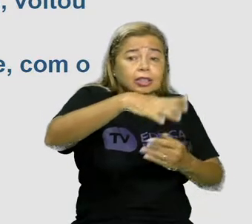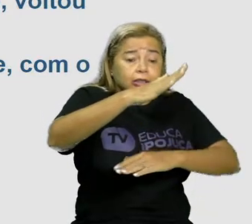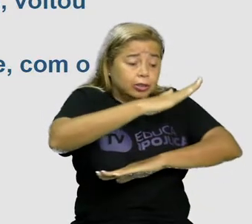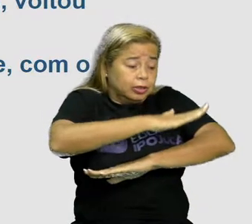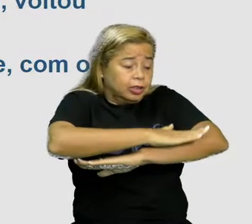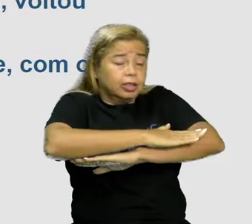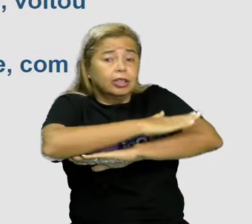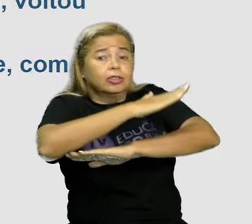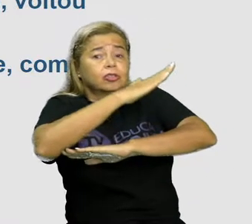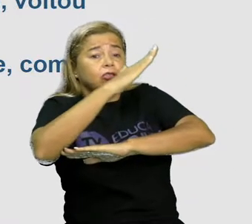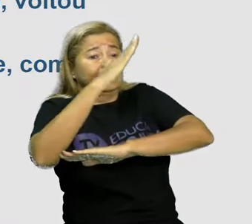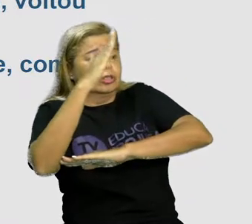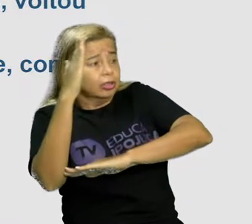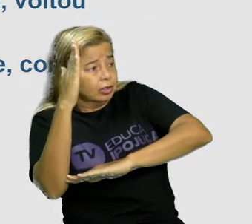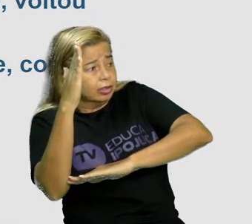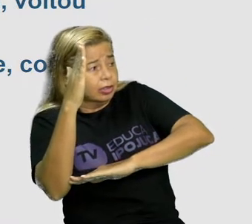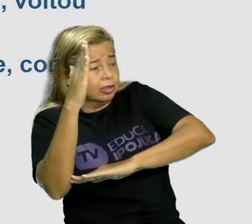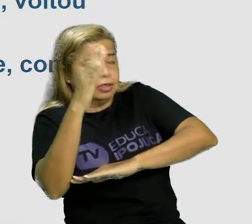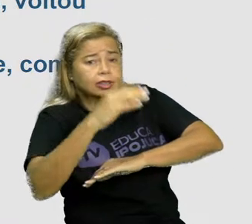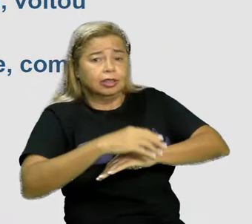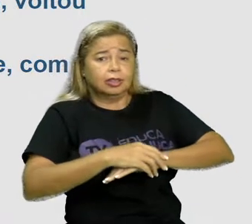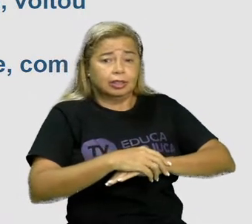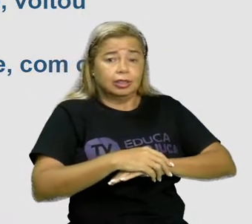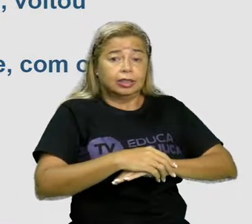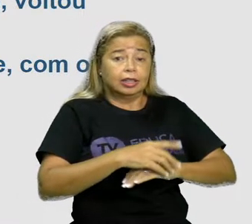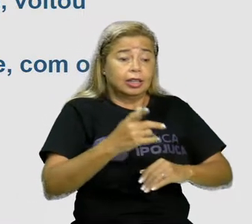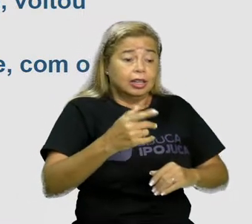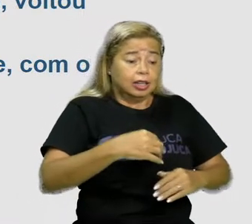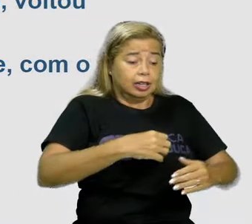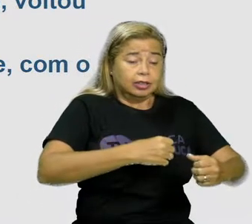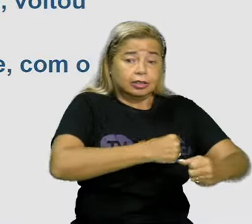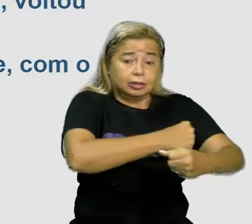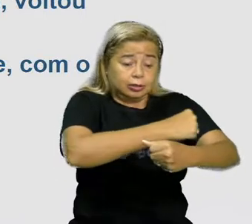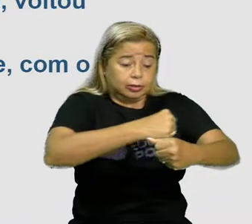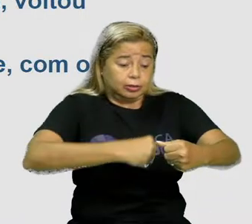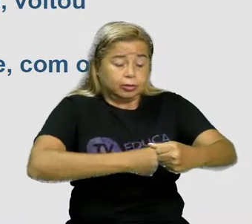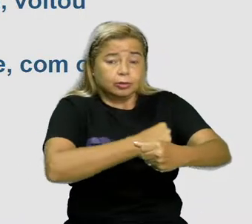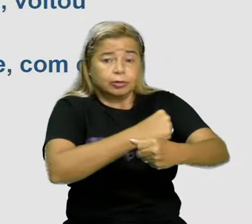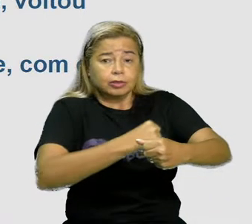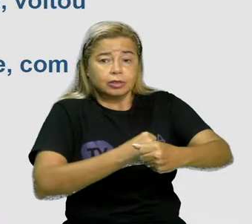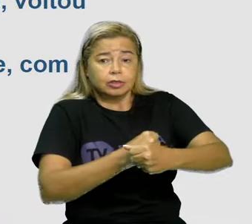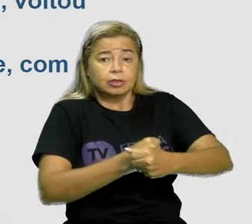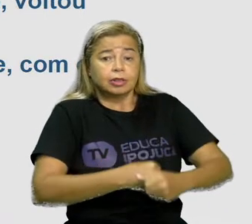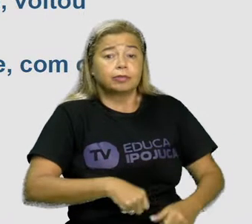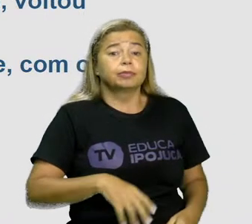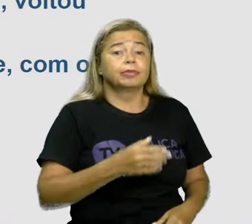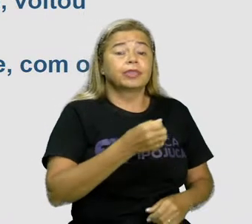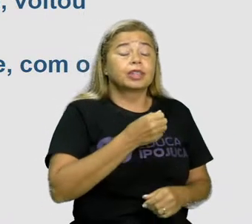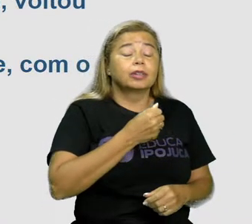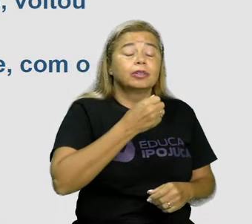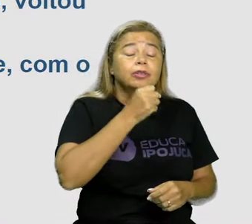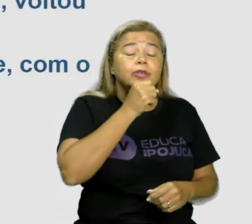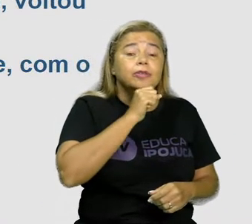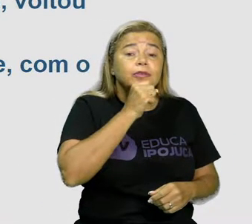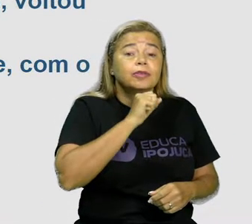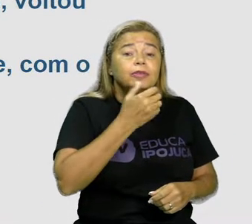do da cozinha. Rubião saiu para ver